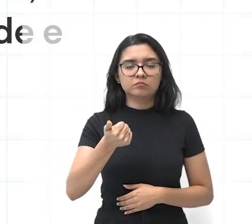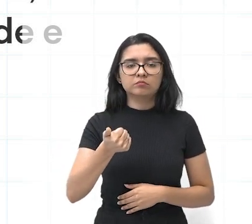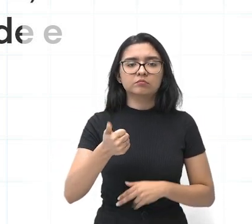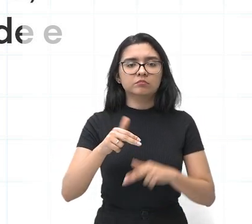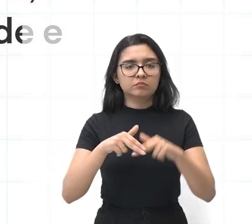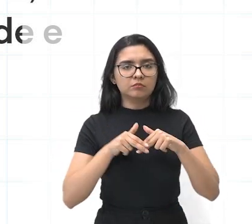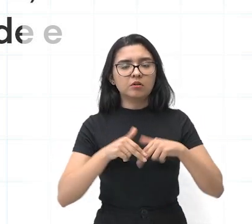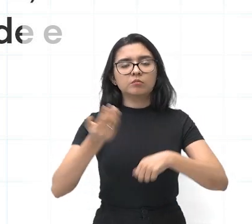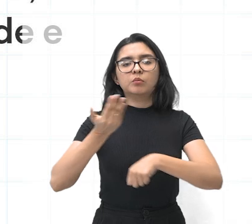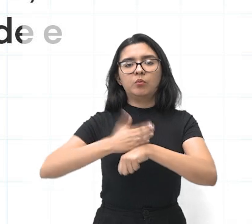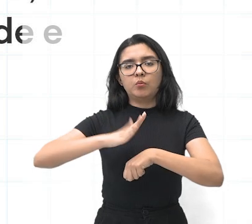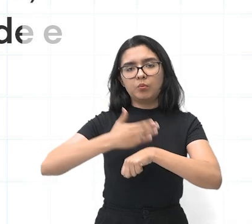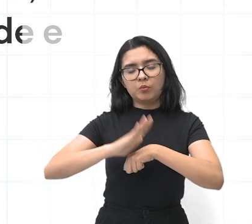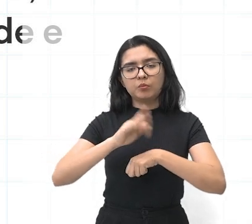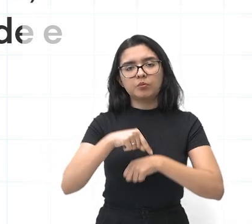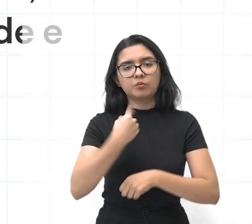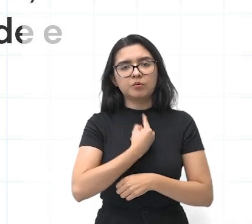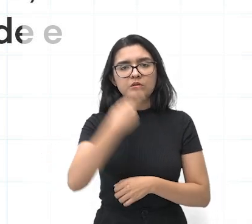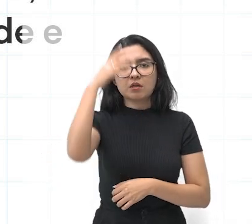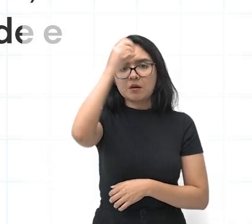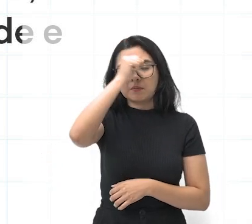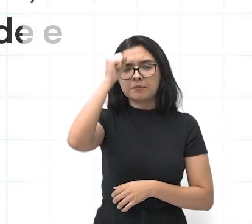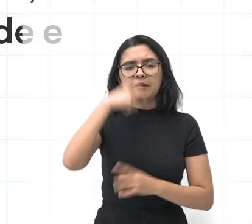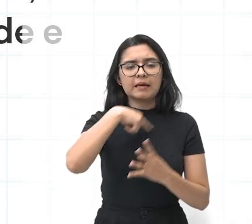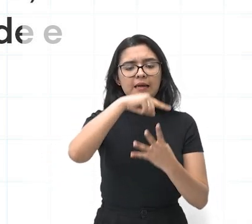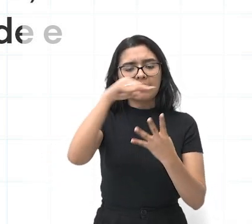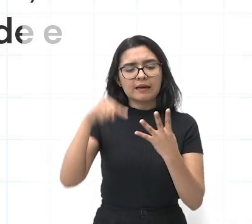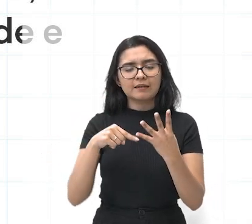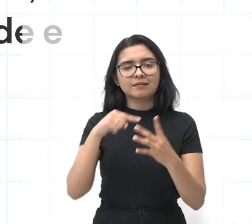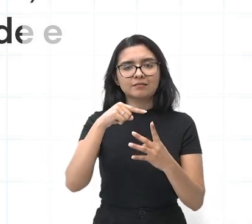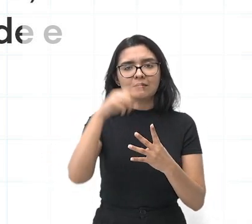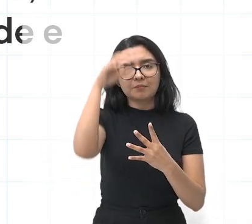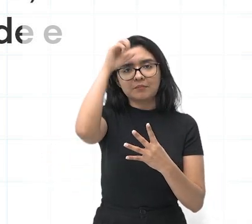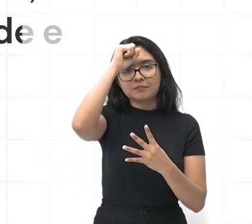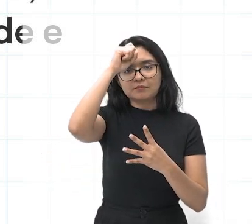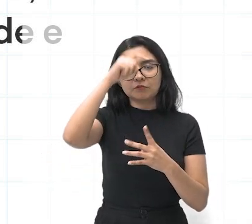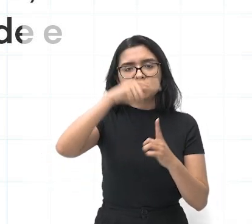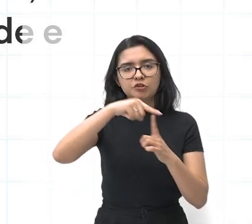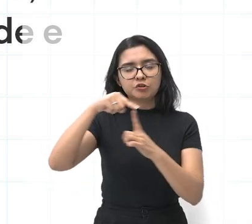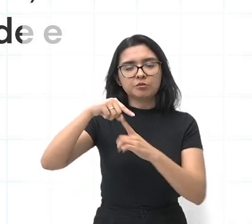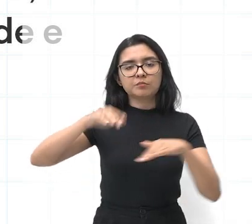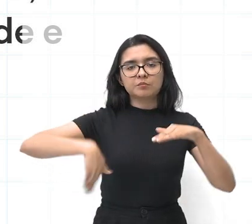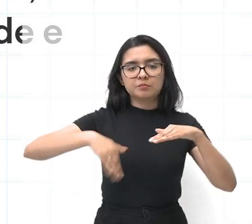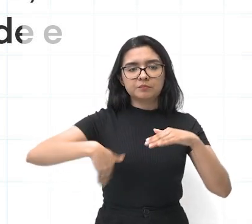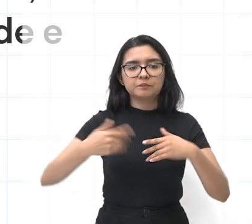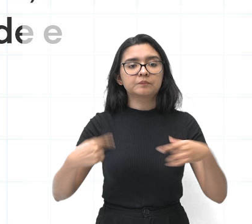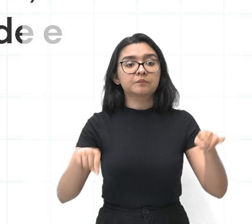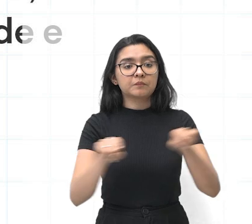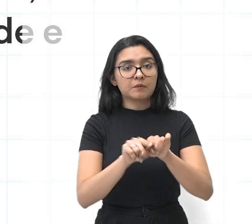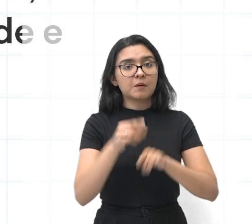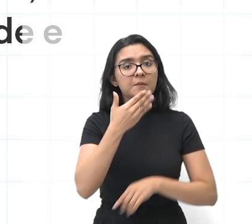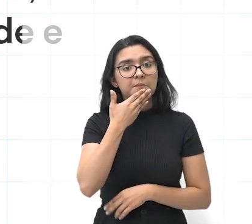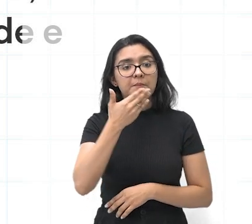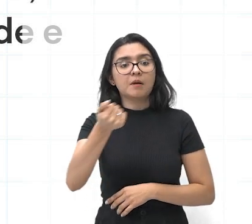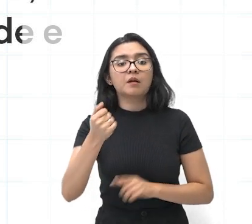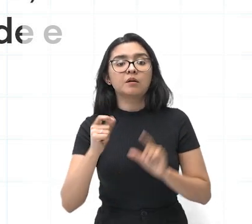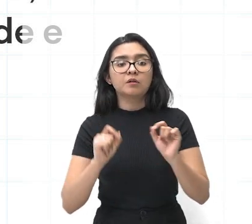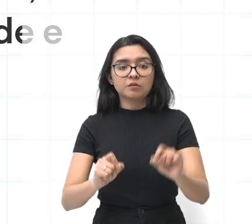exercícios educativos, né? Para aprender cada um dos nados. Vai melhorar a nossa resistência